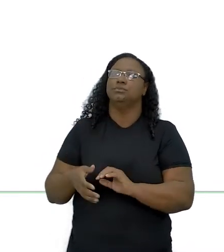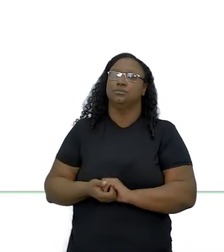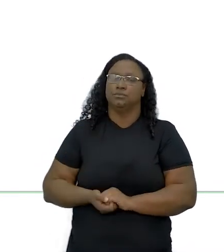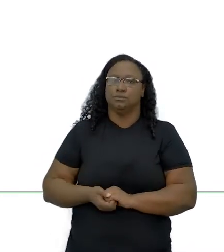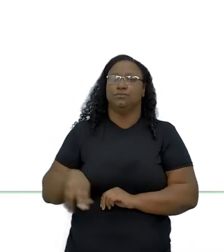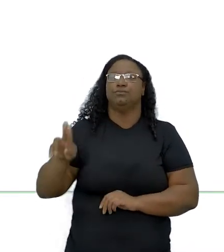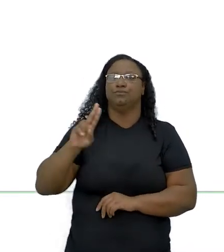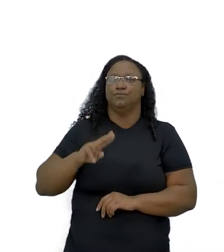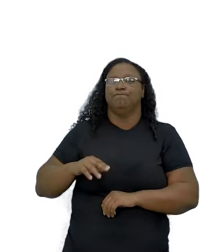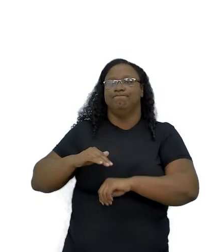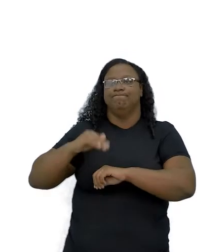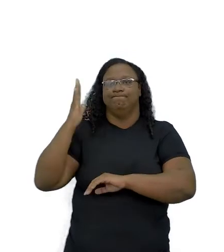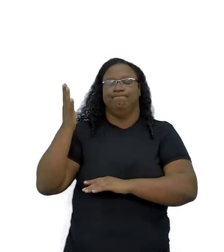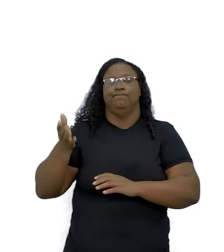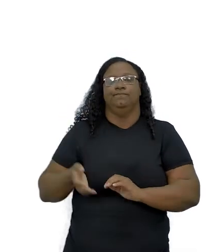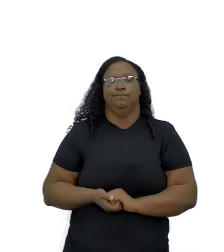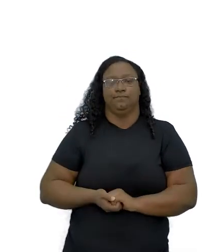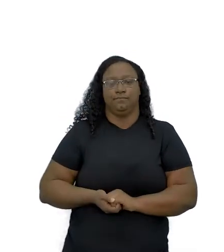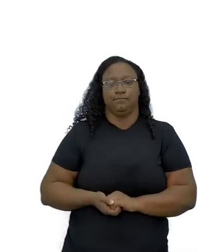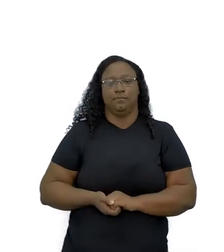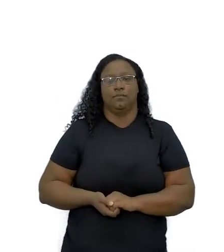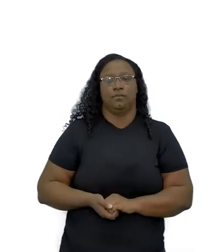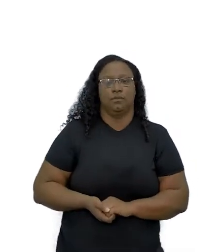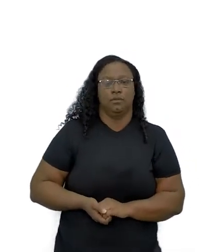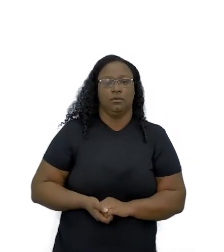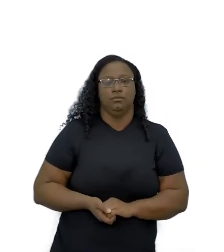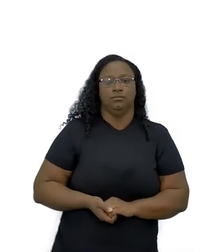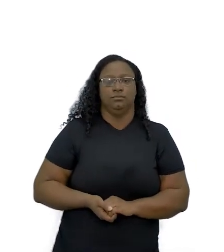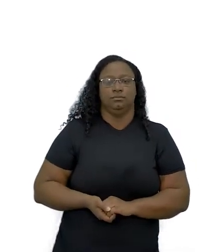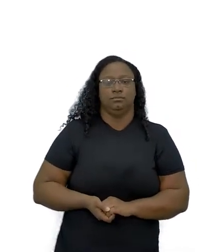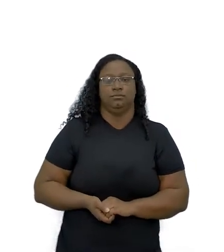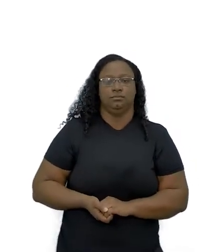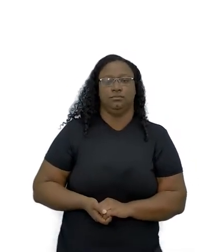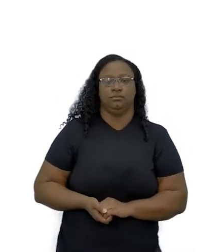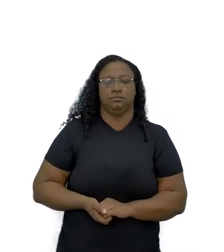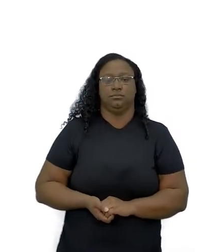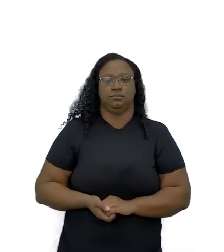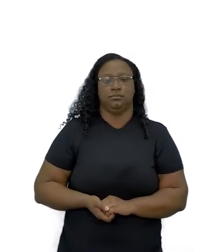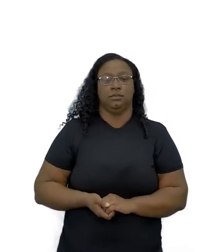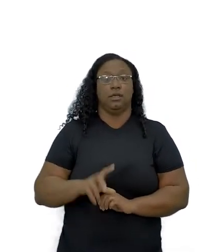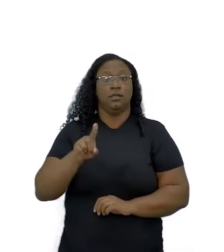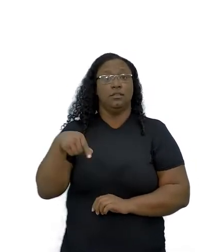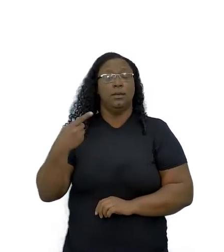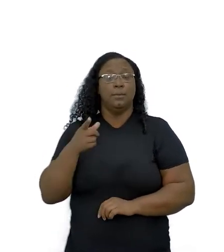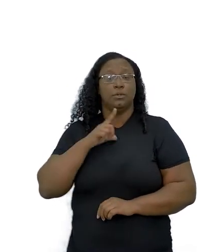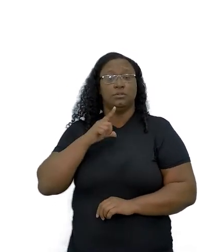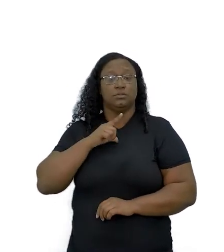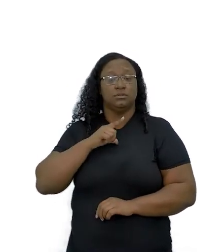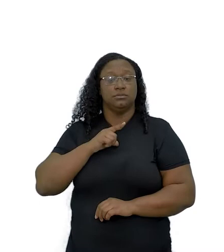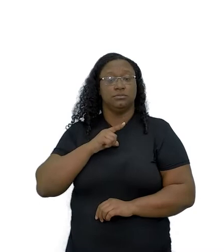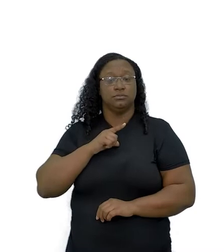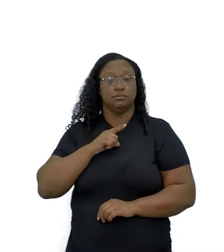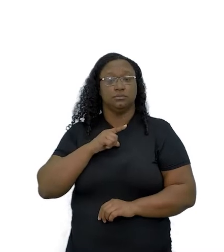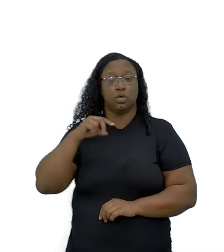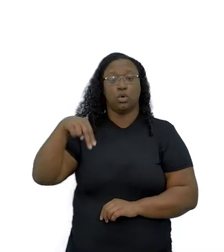do que o mundo todo, né? Então tem na matriz dele. Bom, depois o que a gente tem? Ó, de